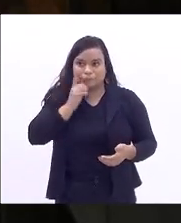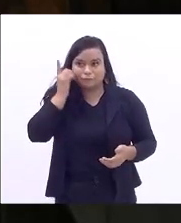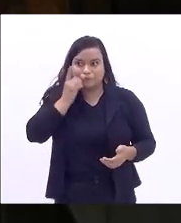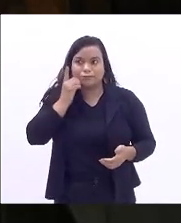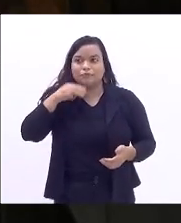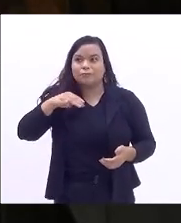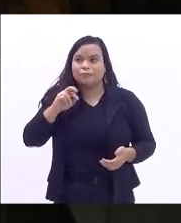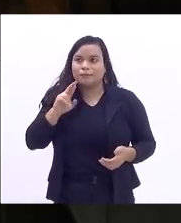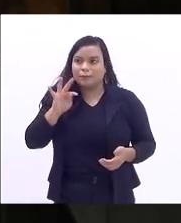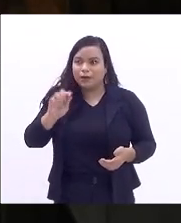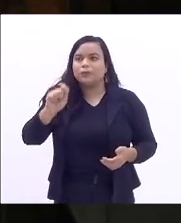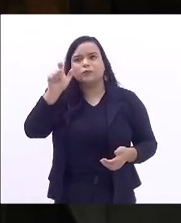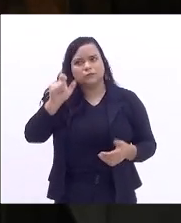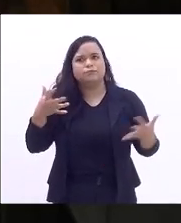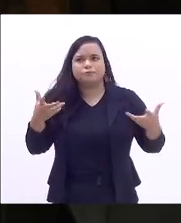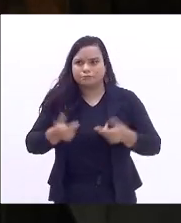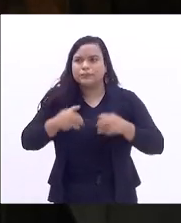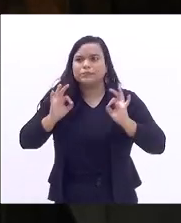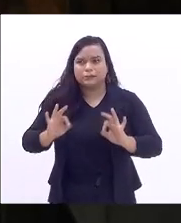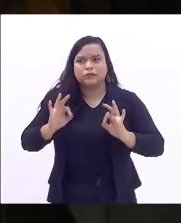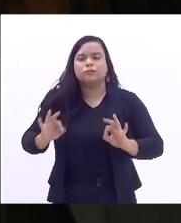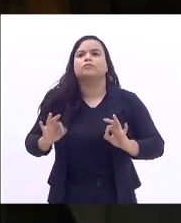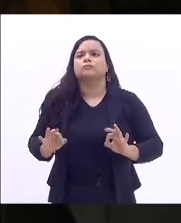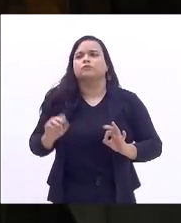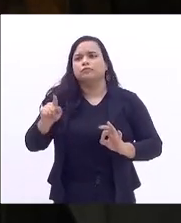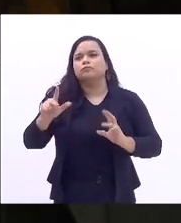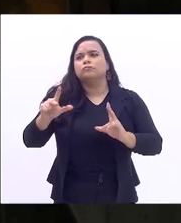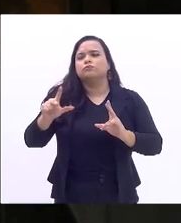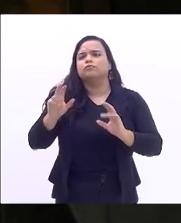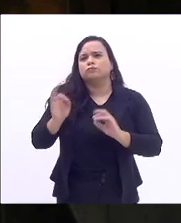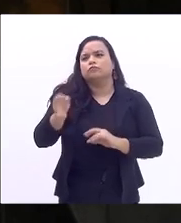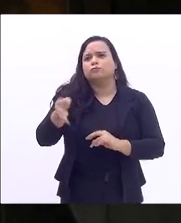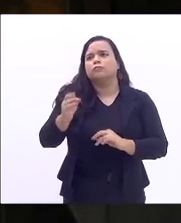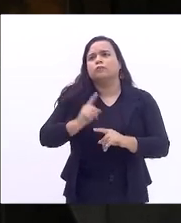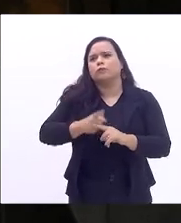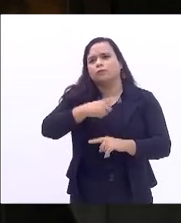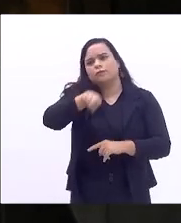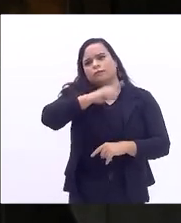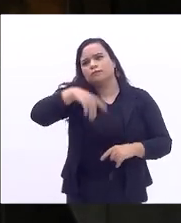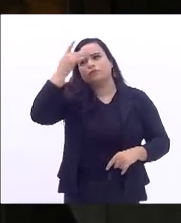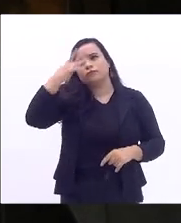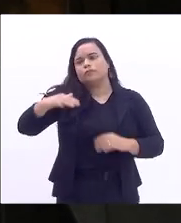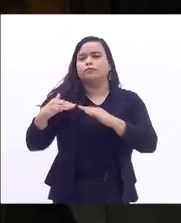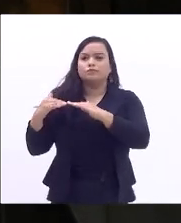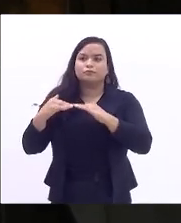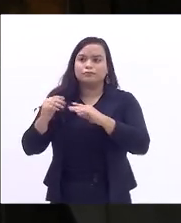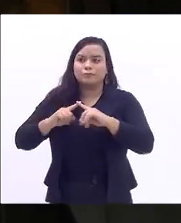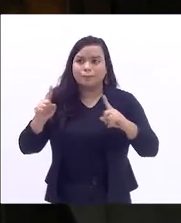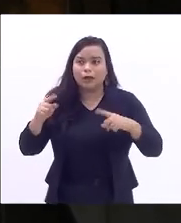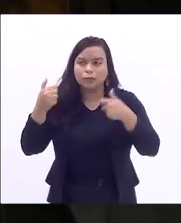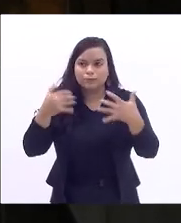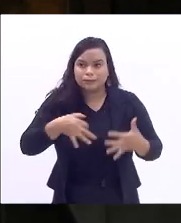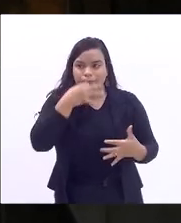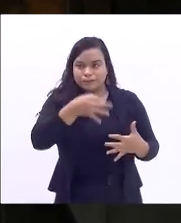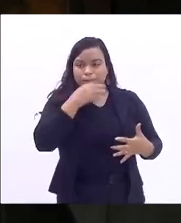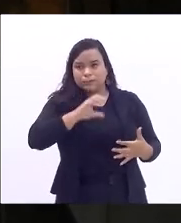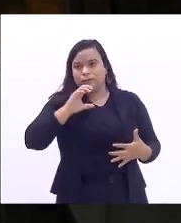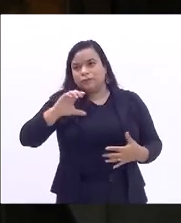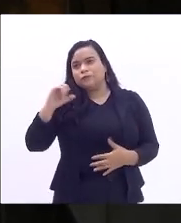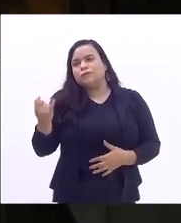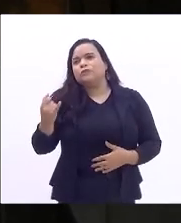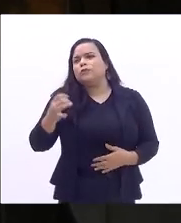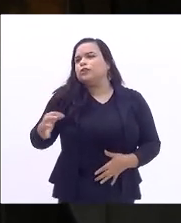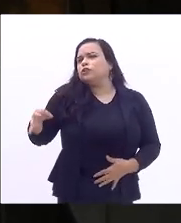Vossa Excelência em toda a razão porque ninguém soube do acordo do parecia mas não parecer da ccj